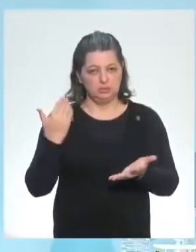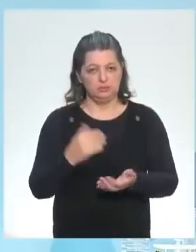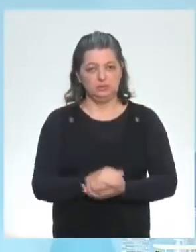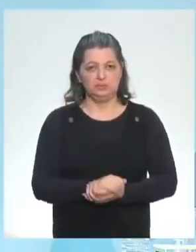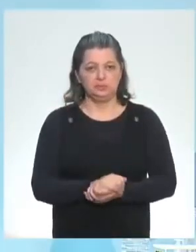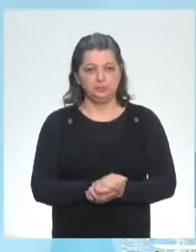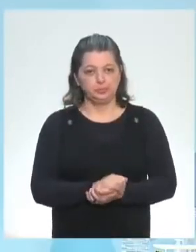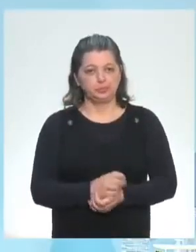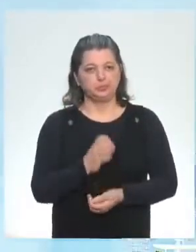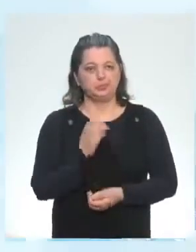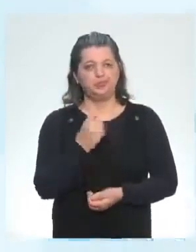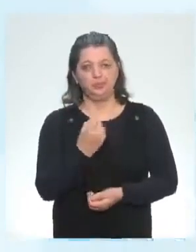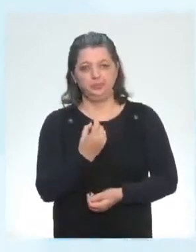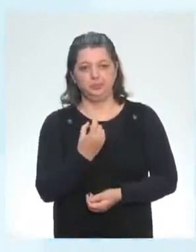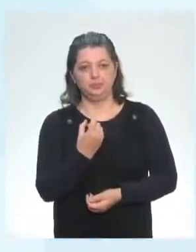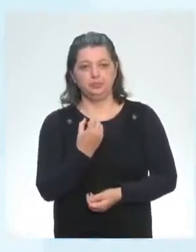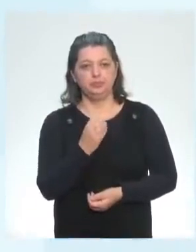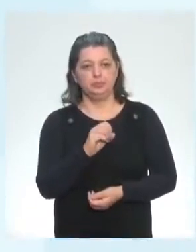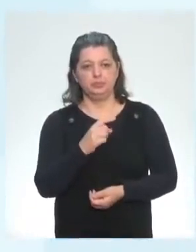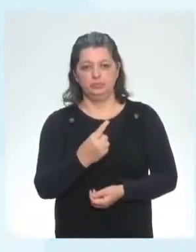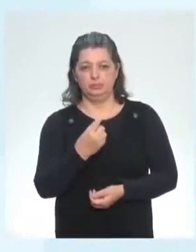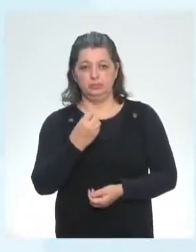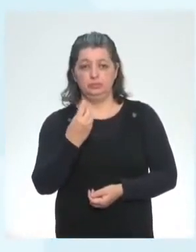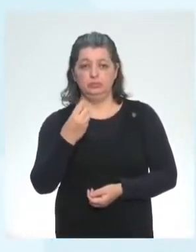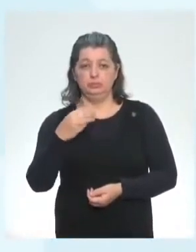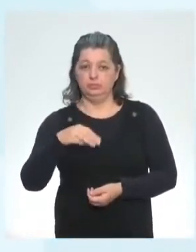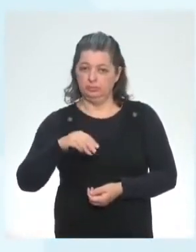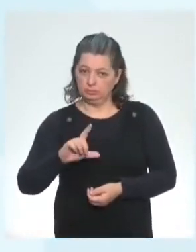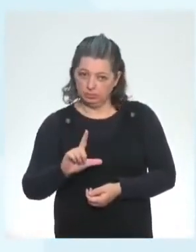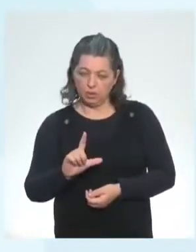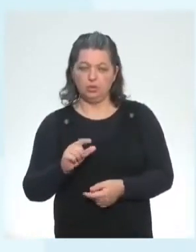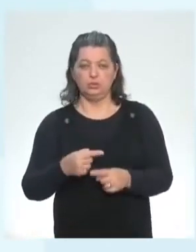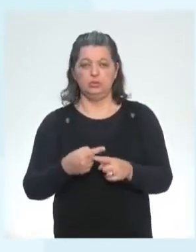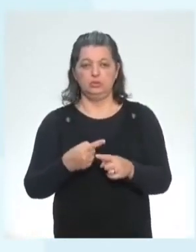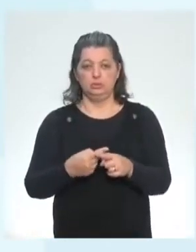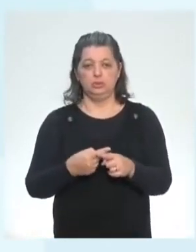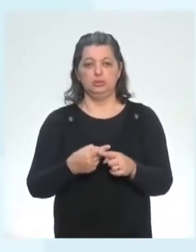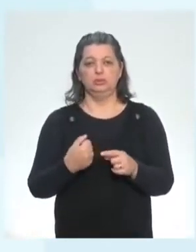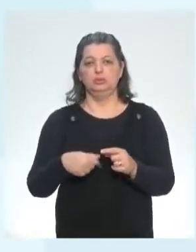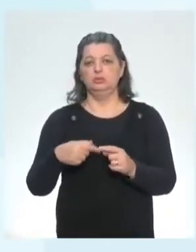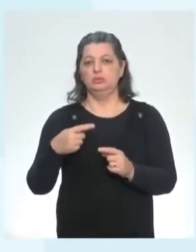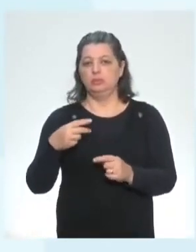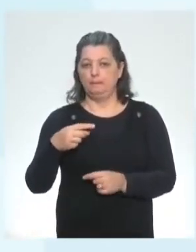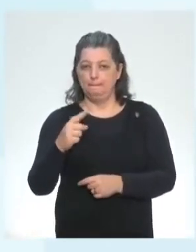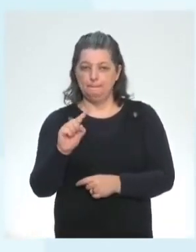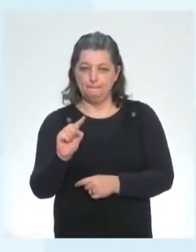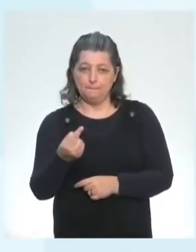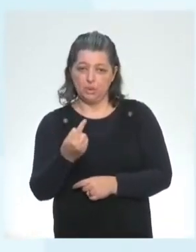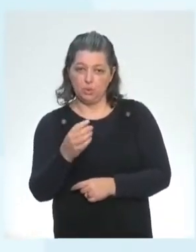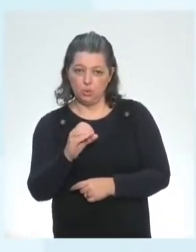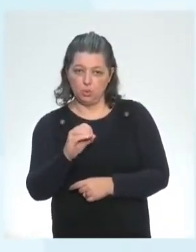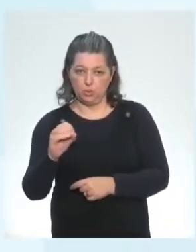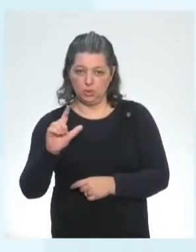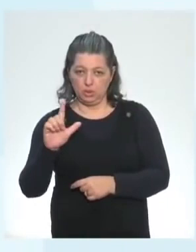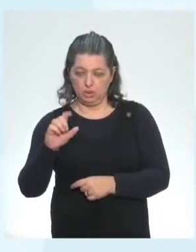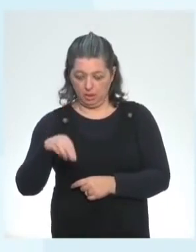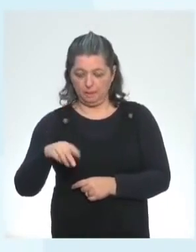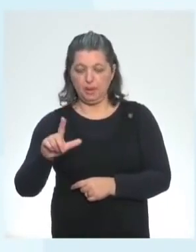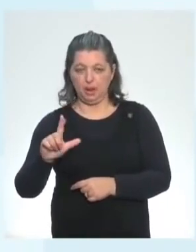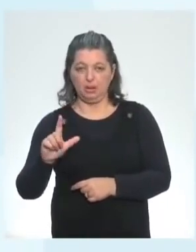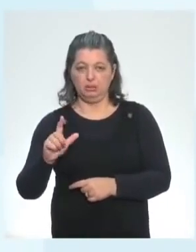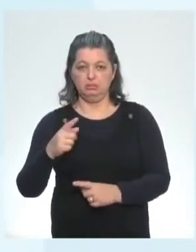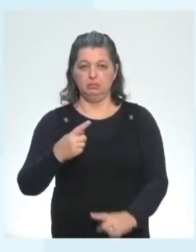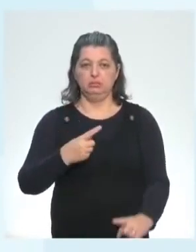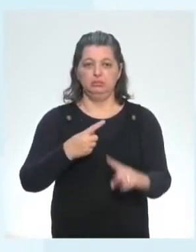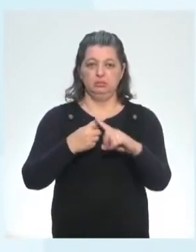um 0, mol, 40 ml, um 0, mol equivale a 1000 ml, multiplico em cruz e